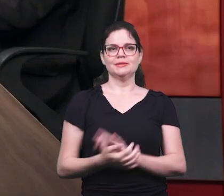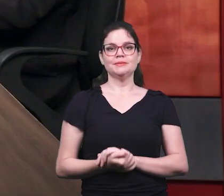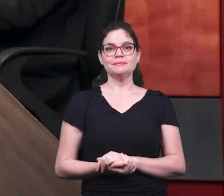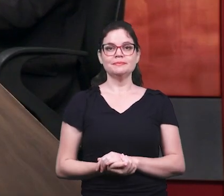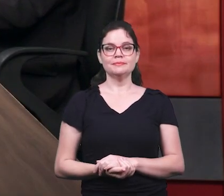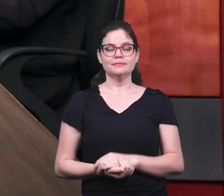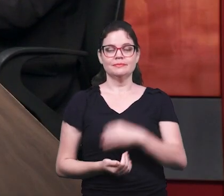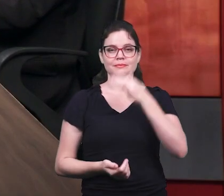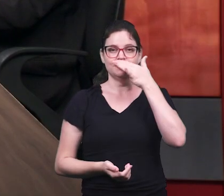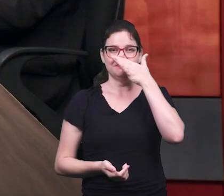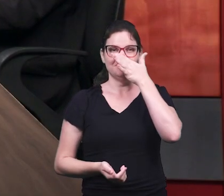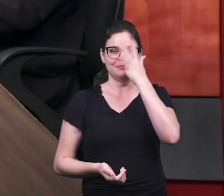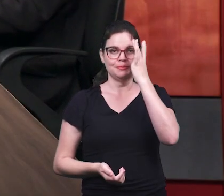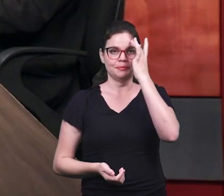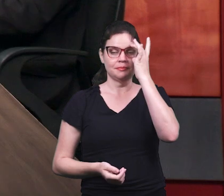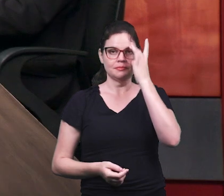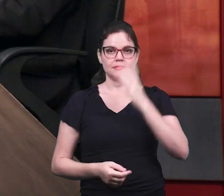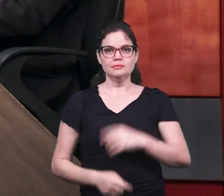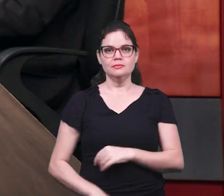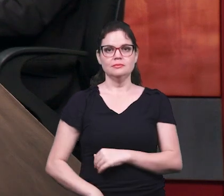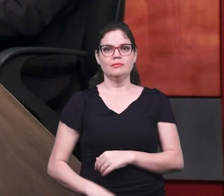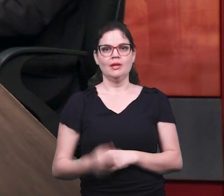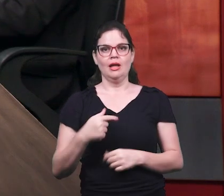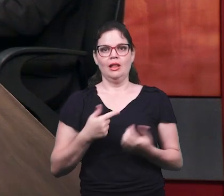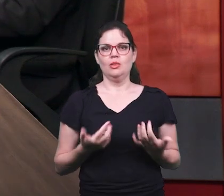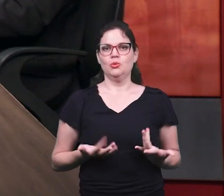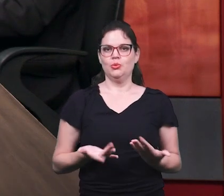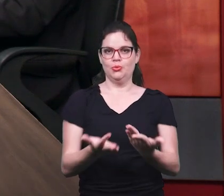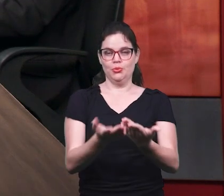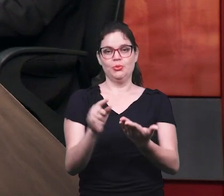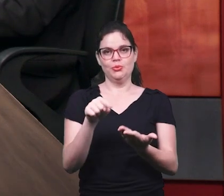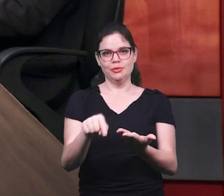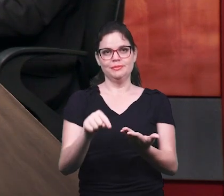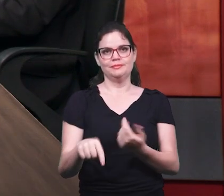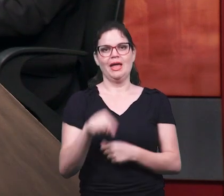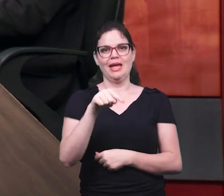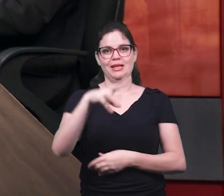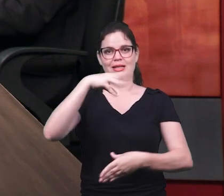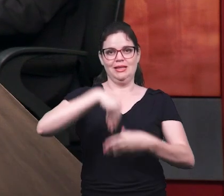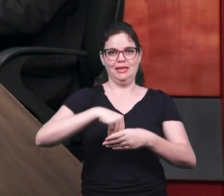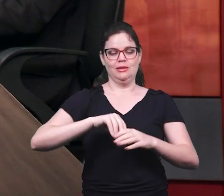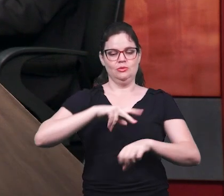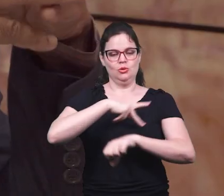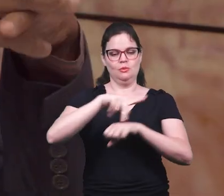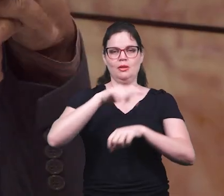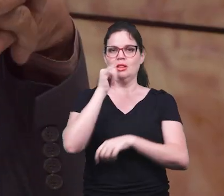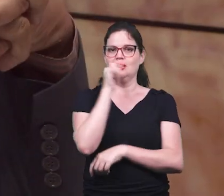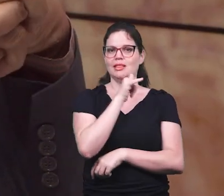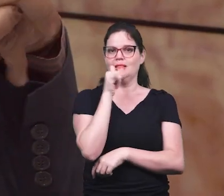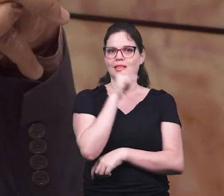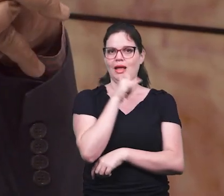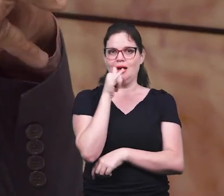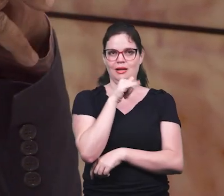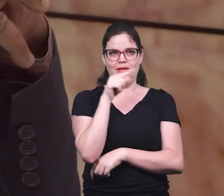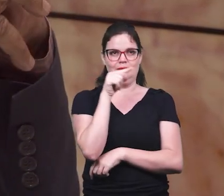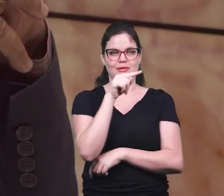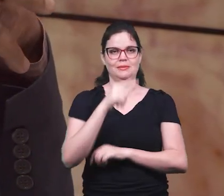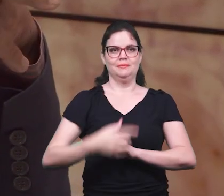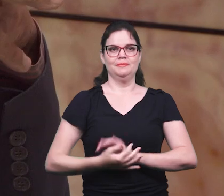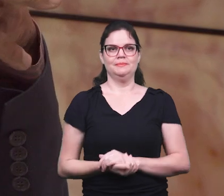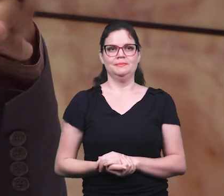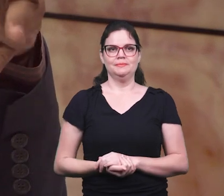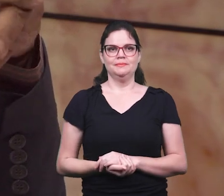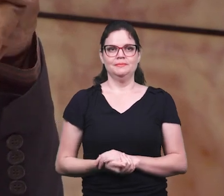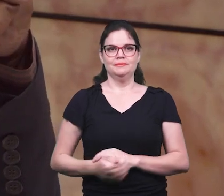queimando, aí que ficavam as marcas maiores aí. Então ele foi um homem ali na Itália, né? Na Itália, que viveu na